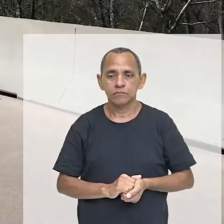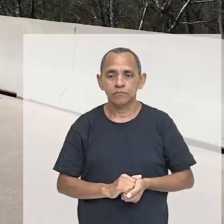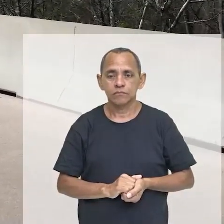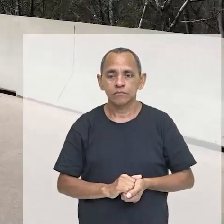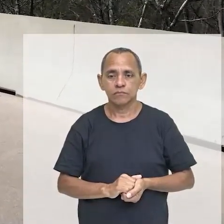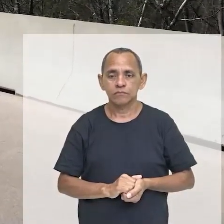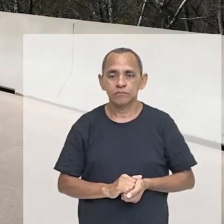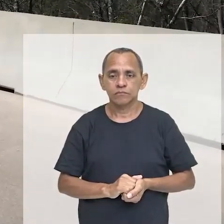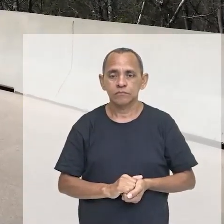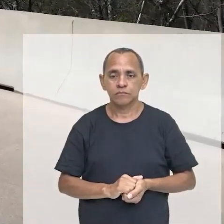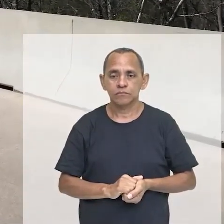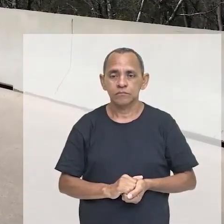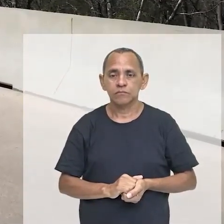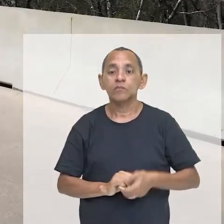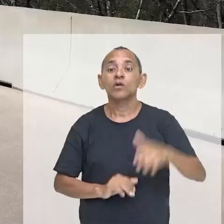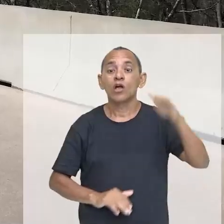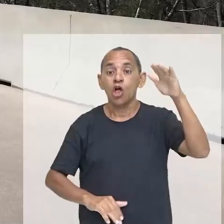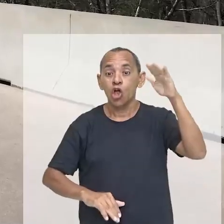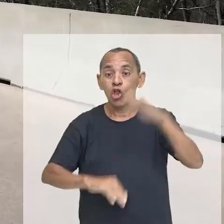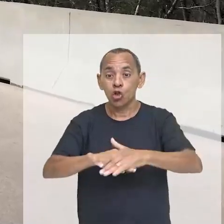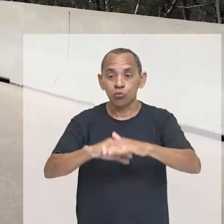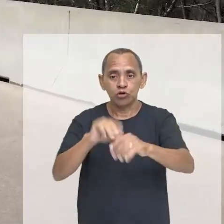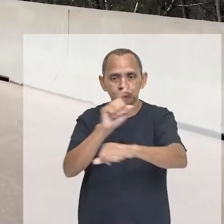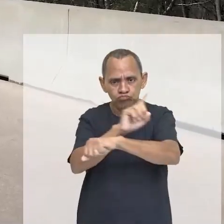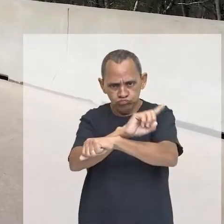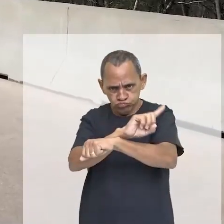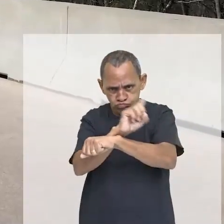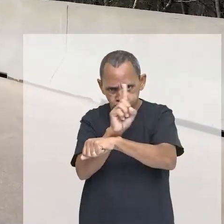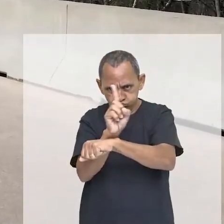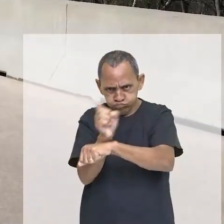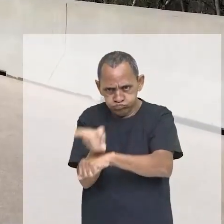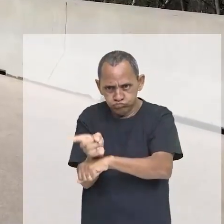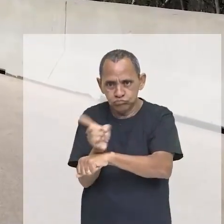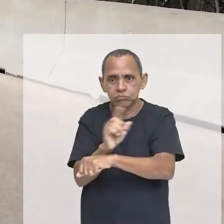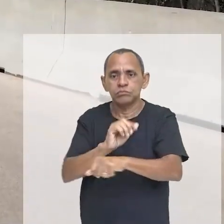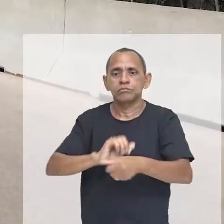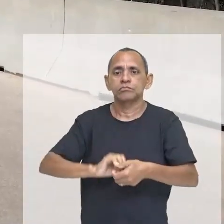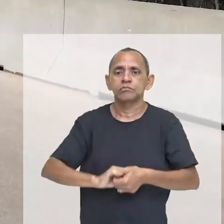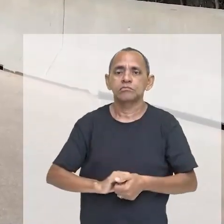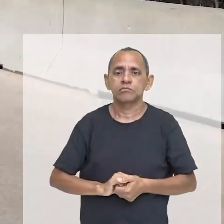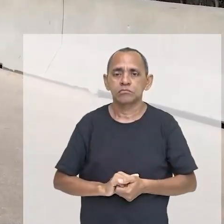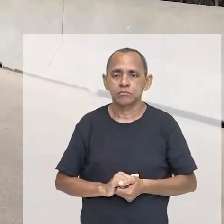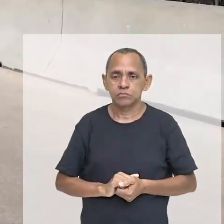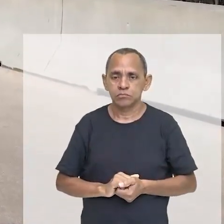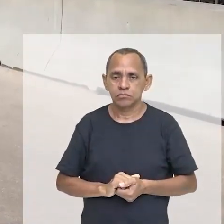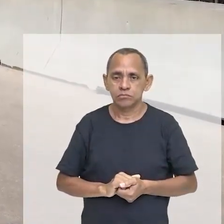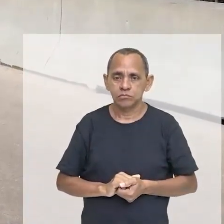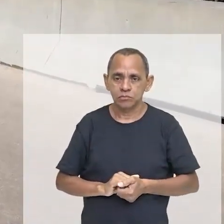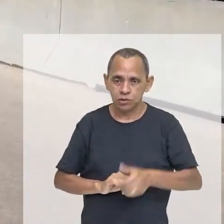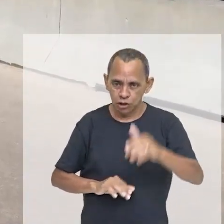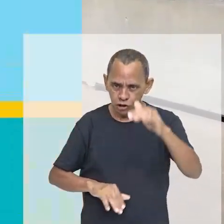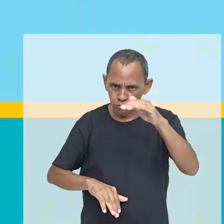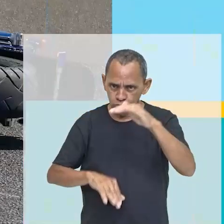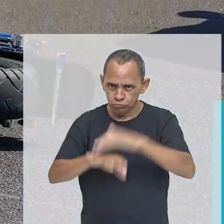limit. Limite de velocidade. Limite de velocidade. Limite de